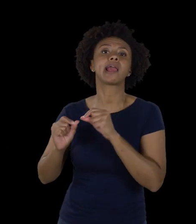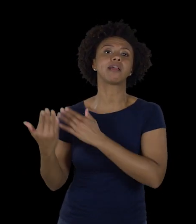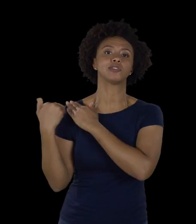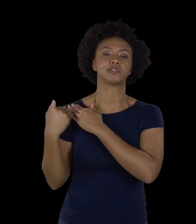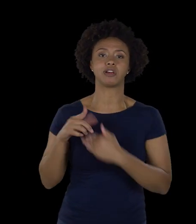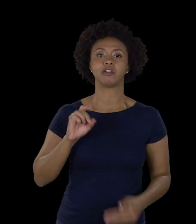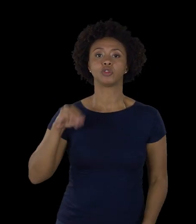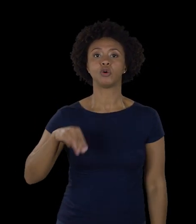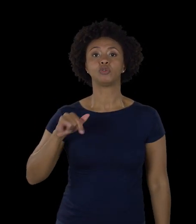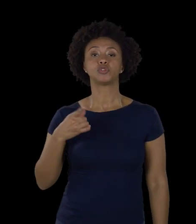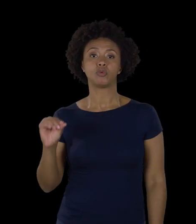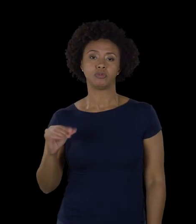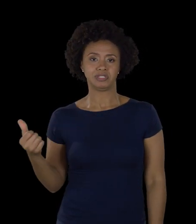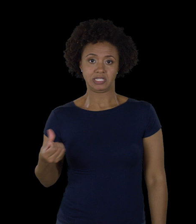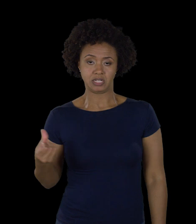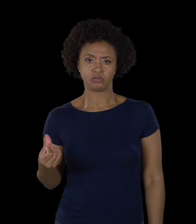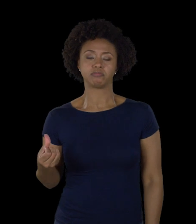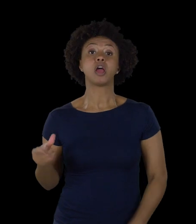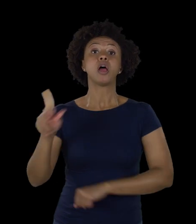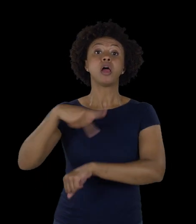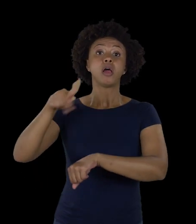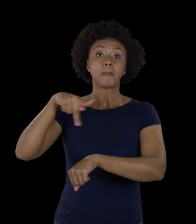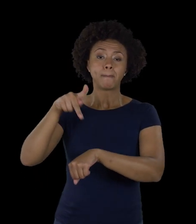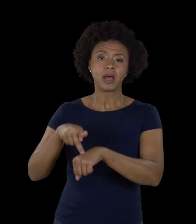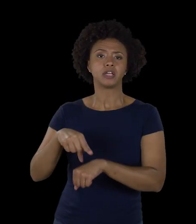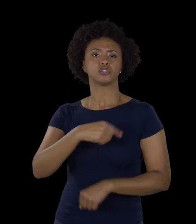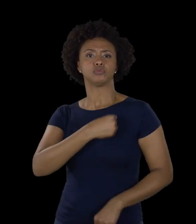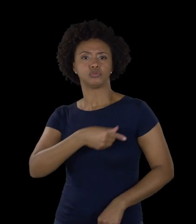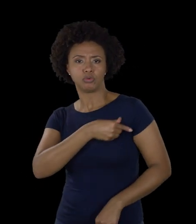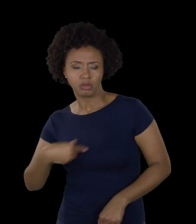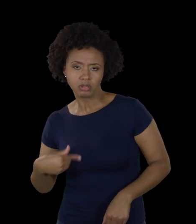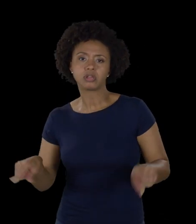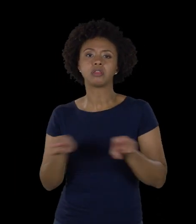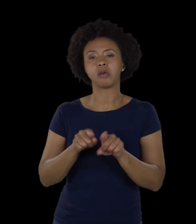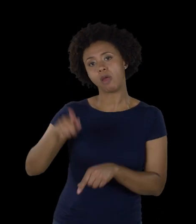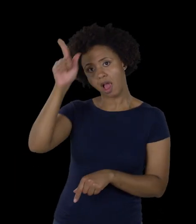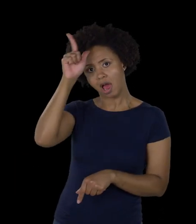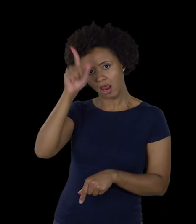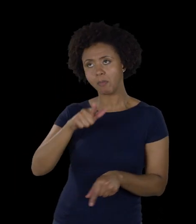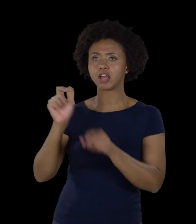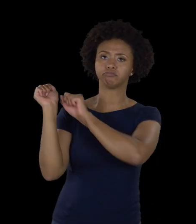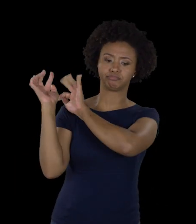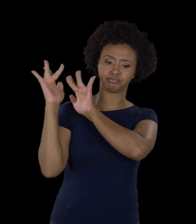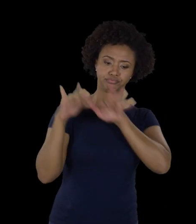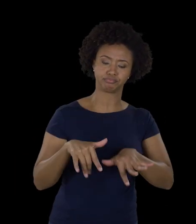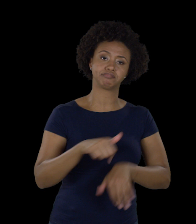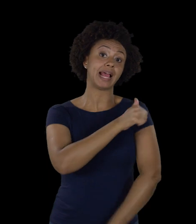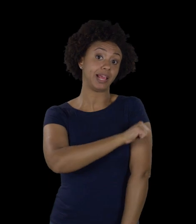João VI, sobretudo com a chegada de suíços e alemães na região serrana do Rio de